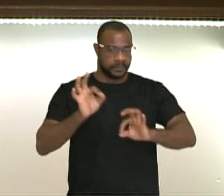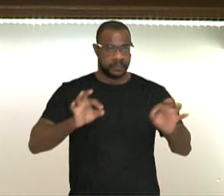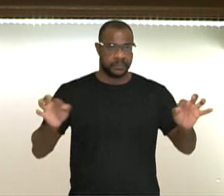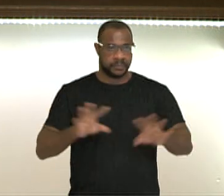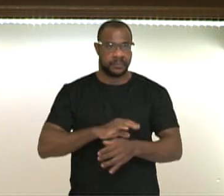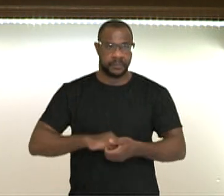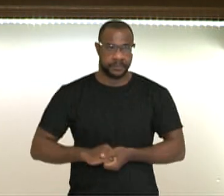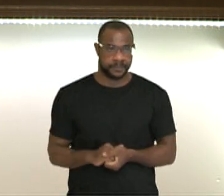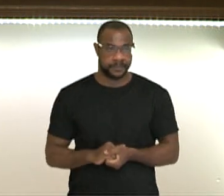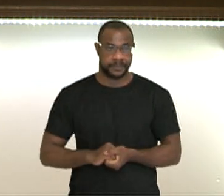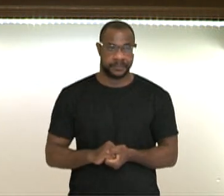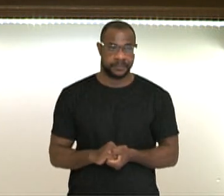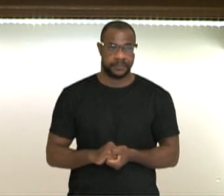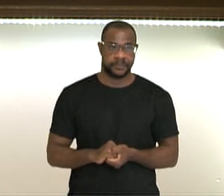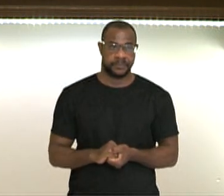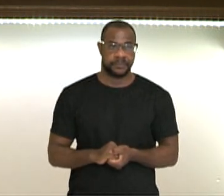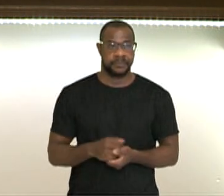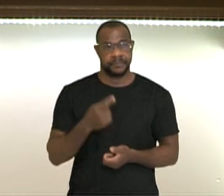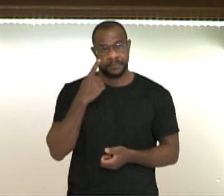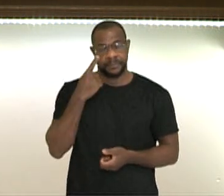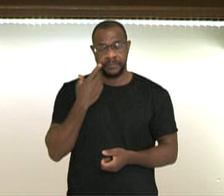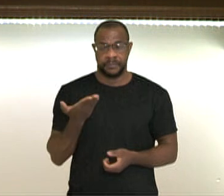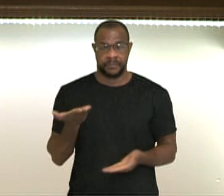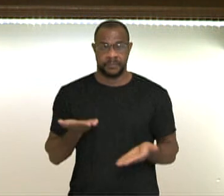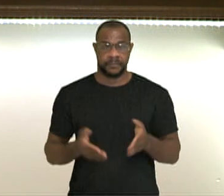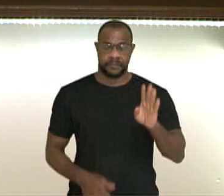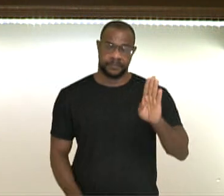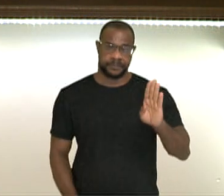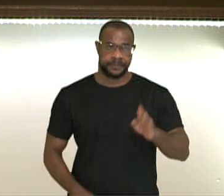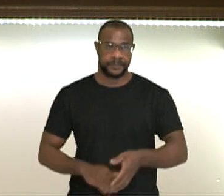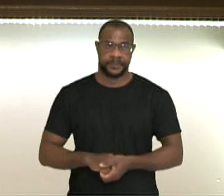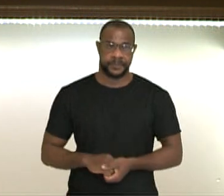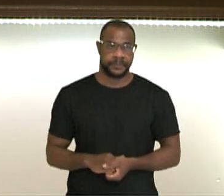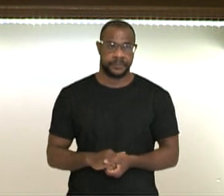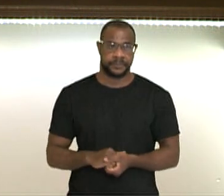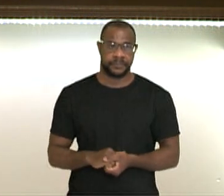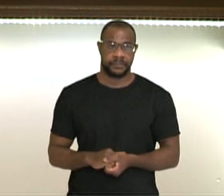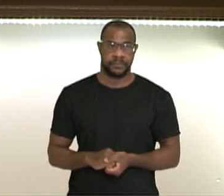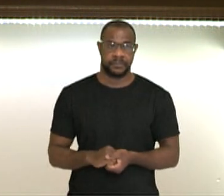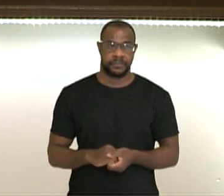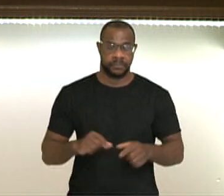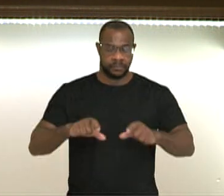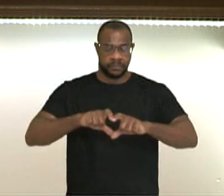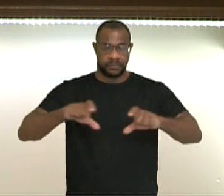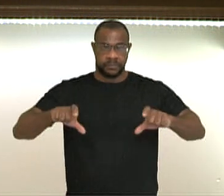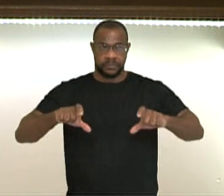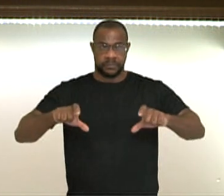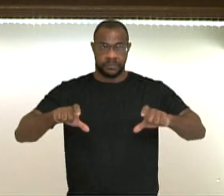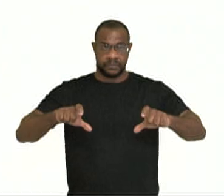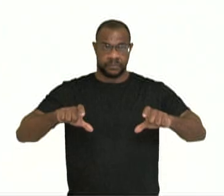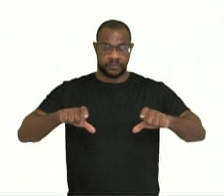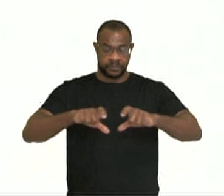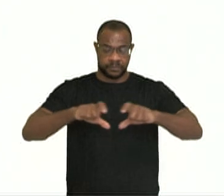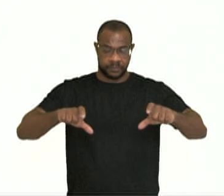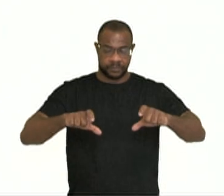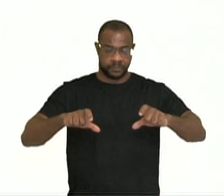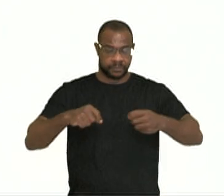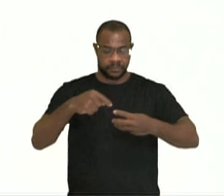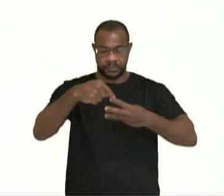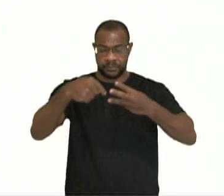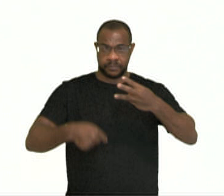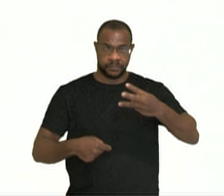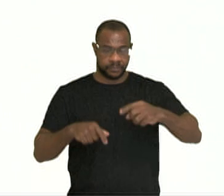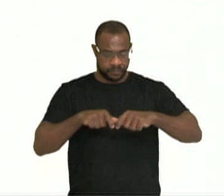A. Vamos conferir a letra B? As expressões dos volumes das três pilhas de blocos são